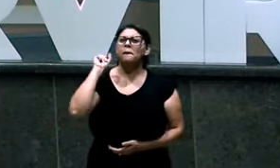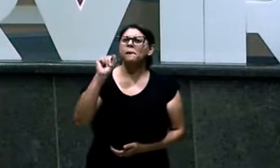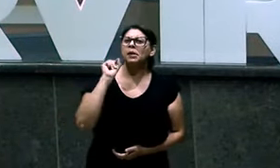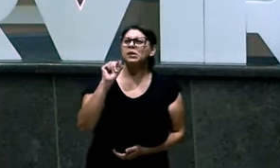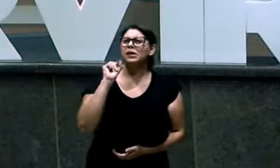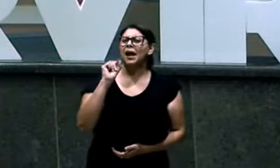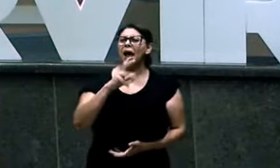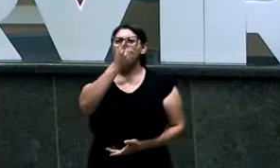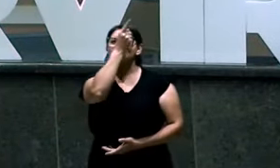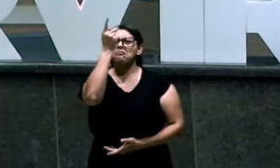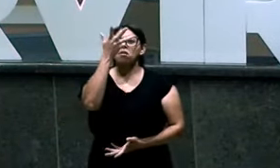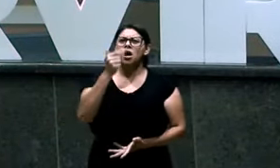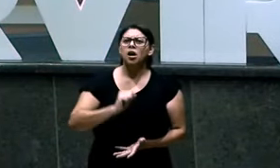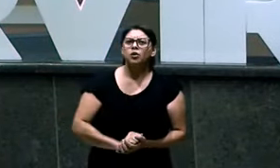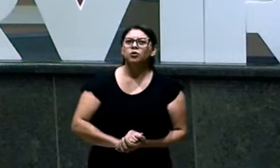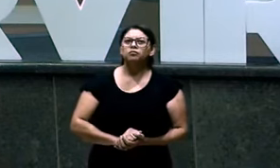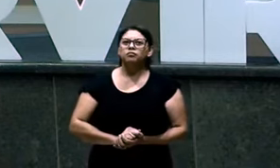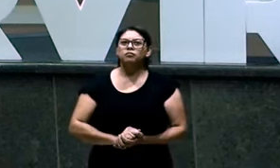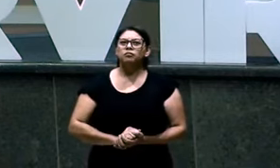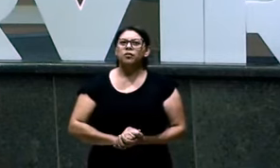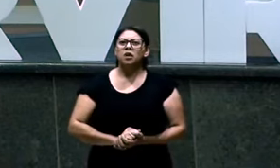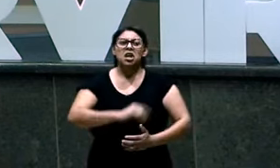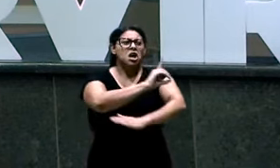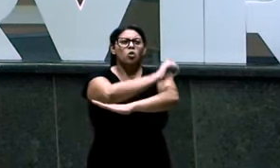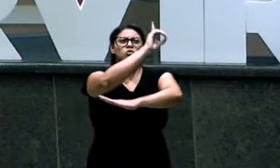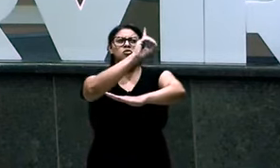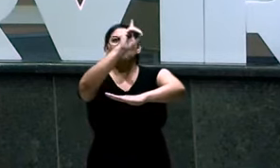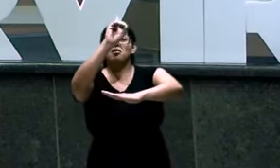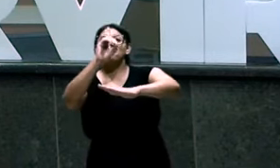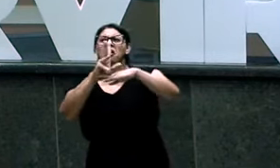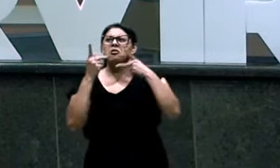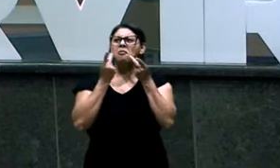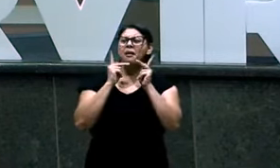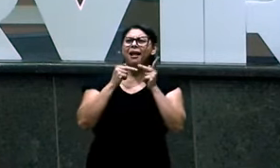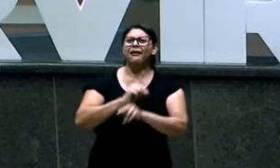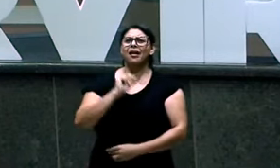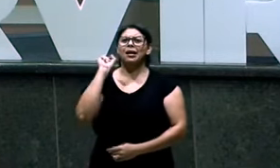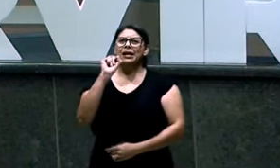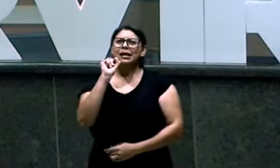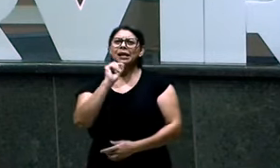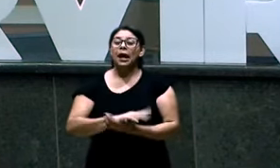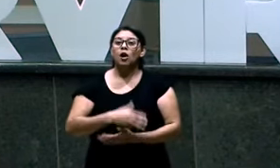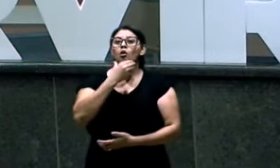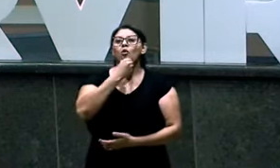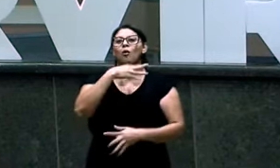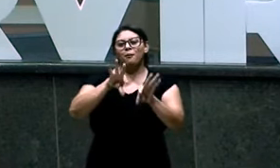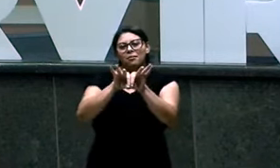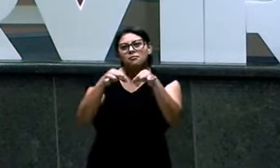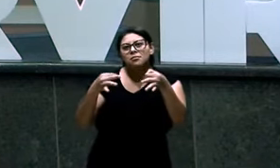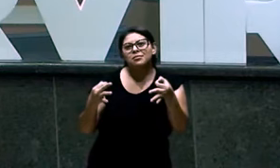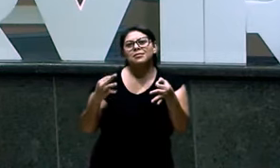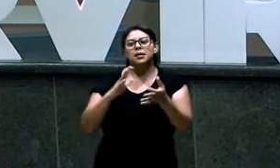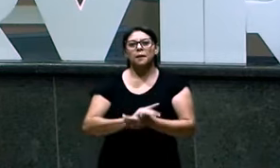pregador que comanda o culto no deserto? É um homem simples. No capítulo de número 1, Lucas